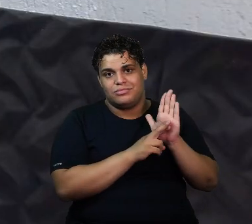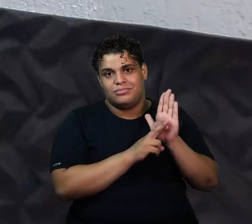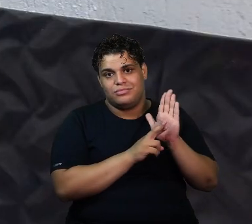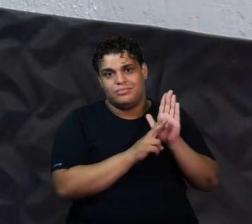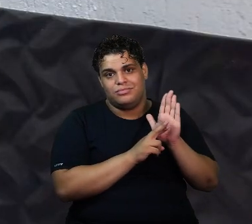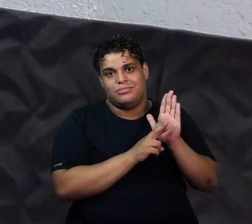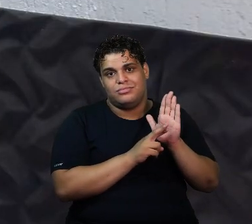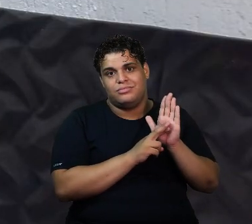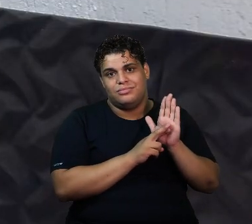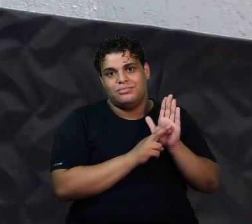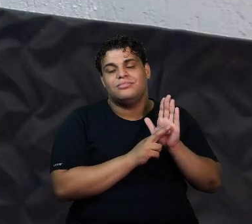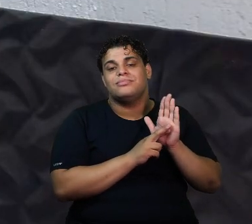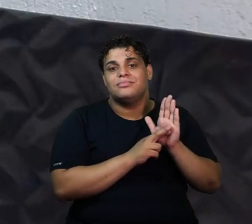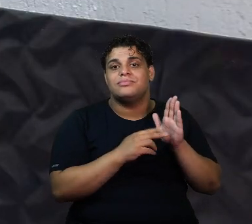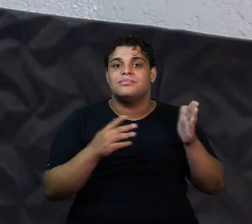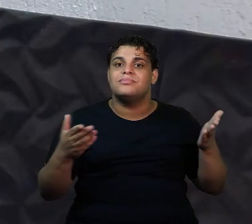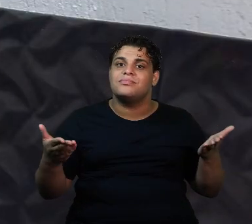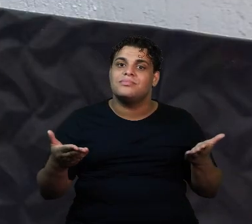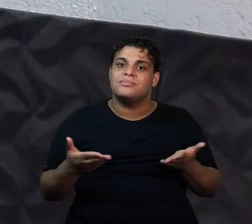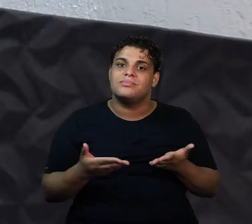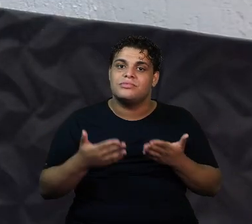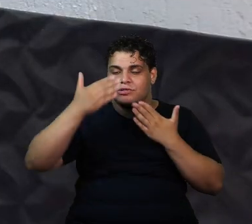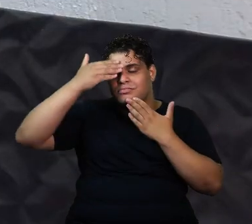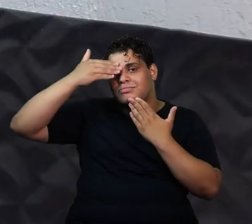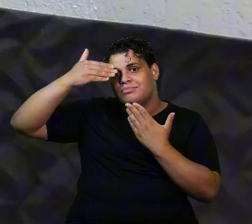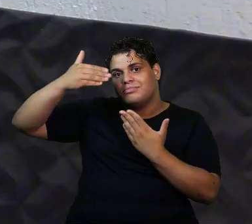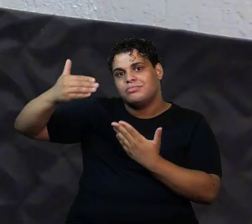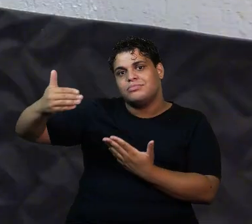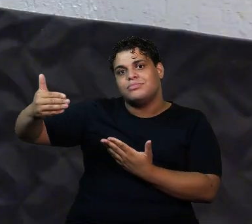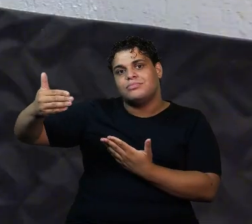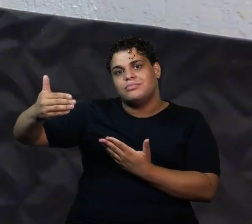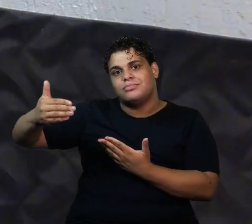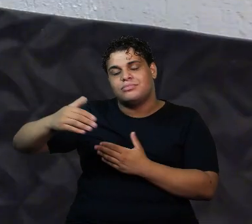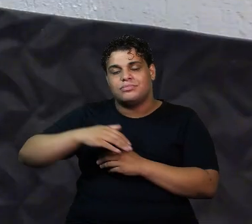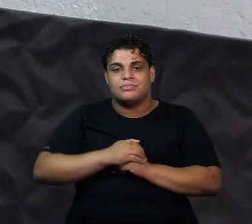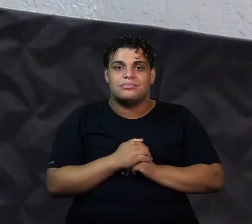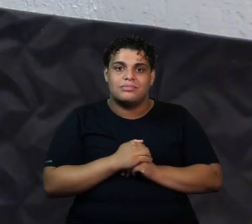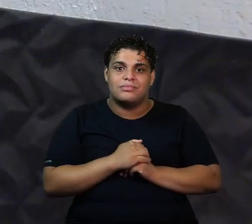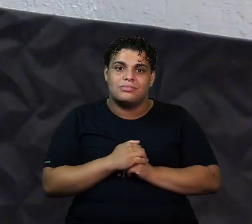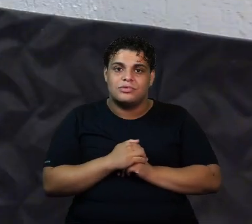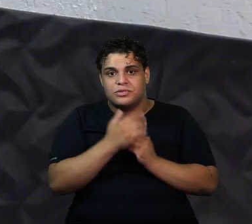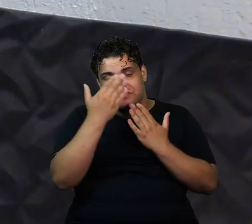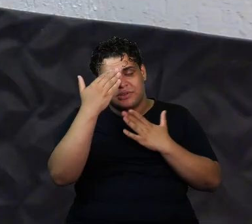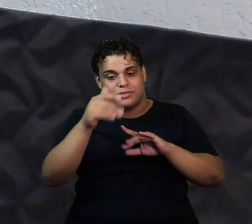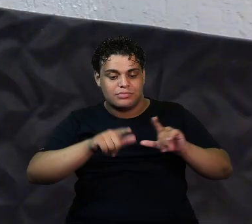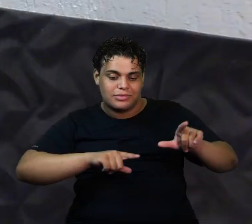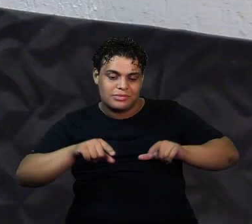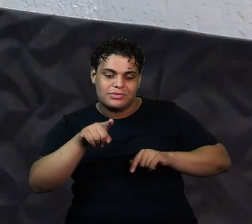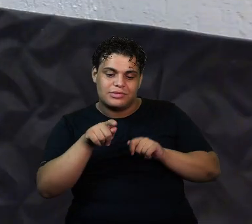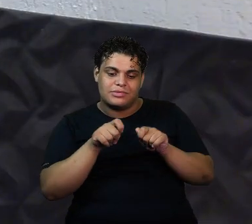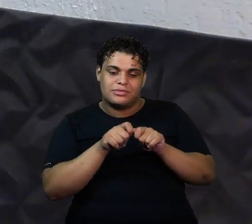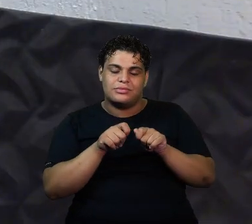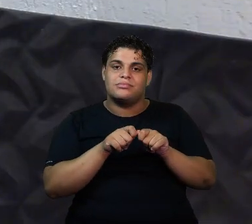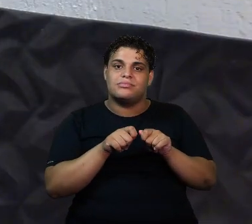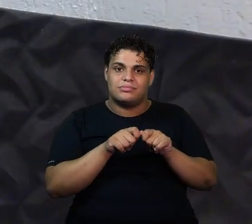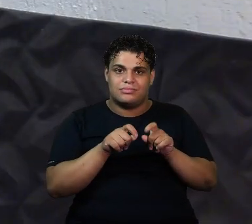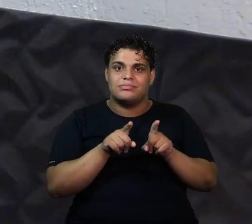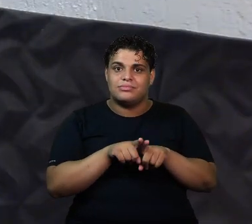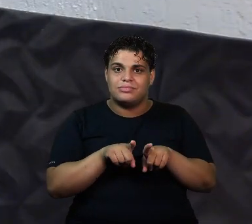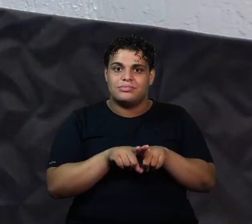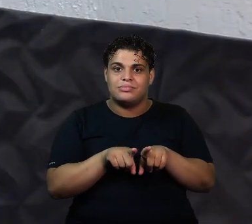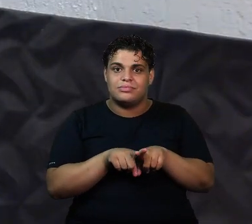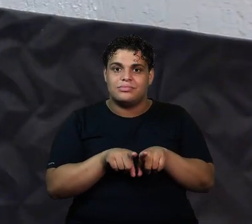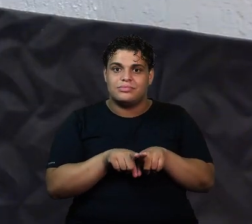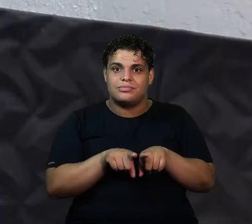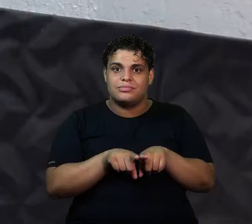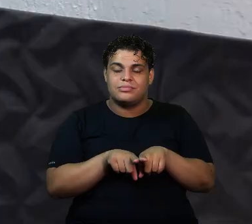Greenpeace aqui também é simbólico. Então, muito obrigado, Rafael, por ter compartilhado aí. E obrigado pelo trabalho que você faz e vocês fazem aí também. E